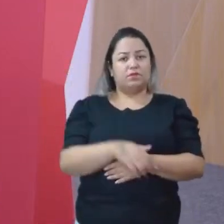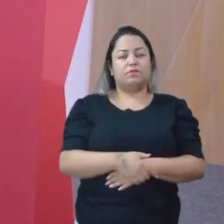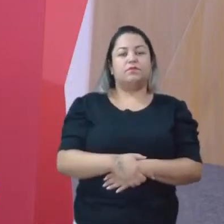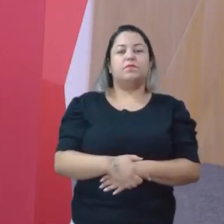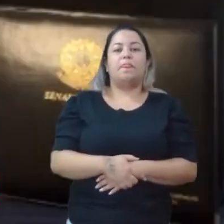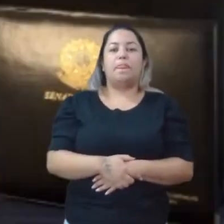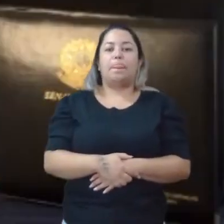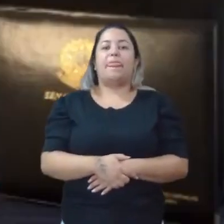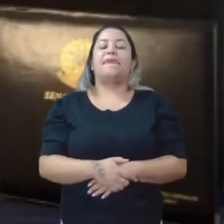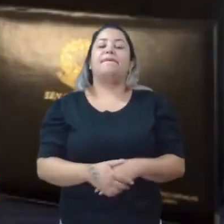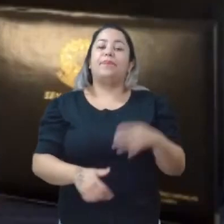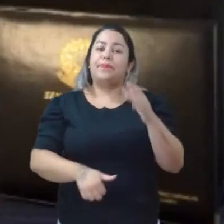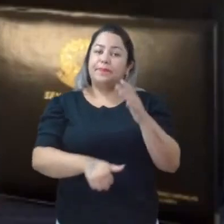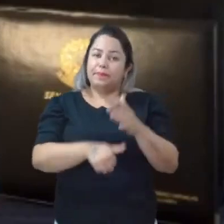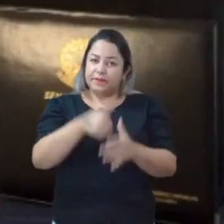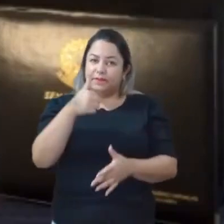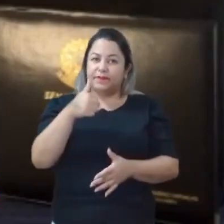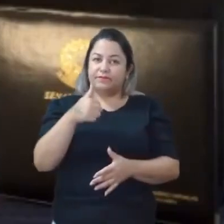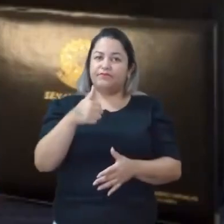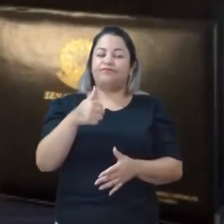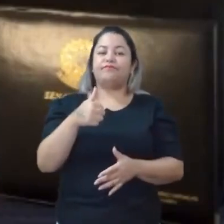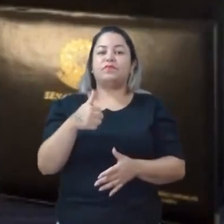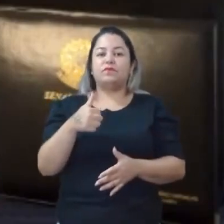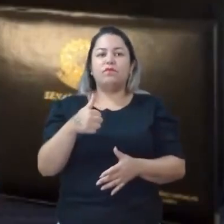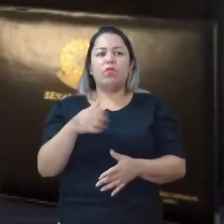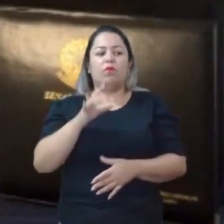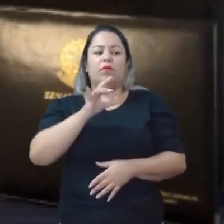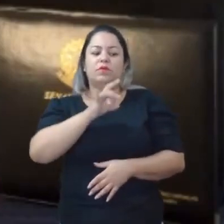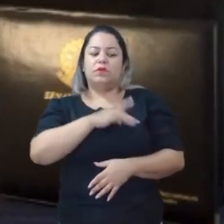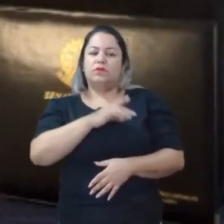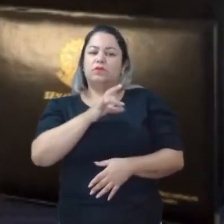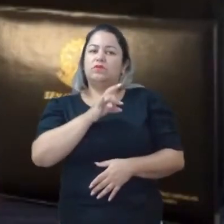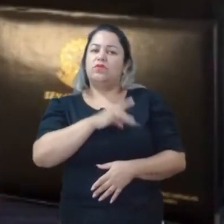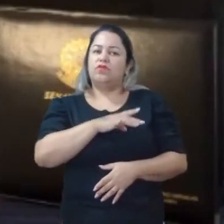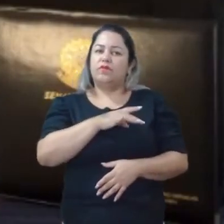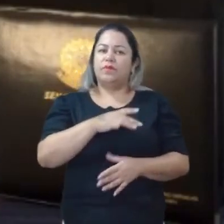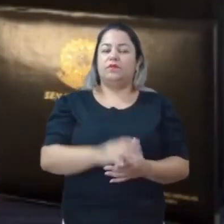Bom, primeiro você intimida